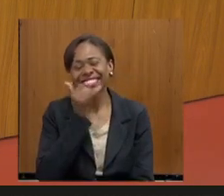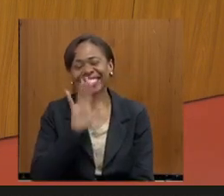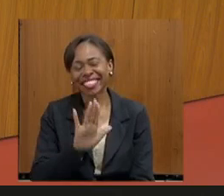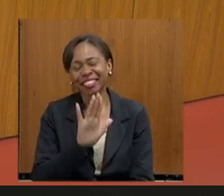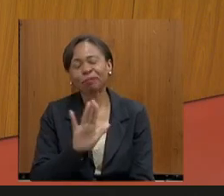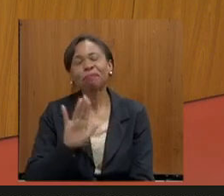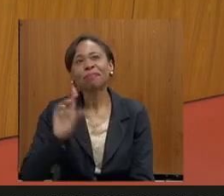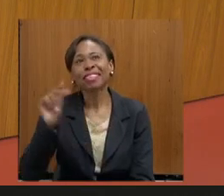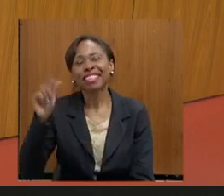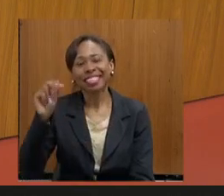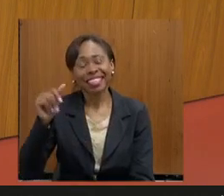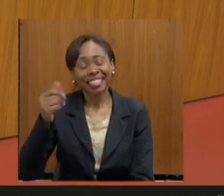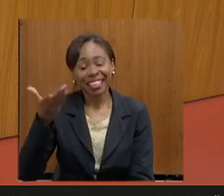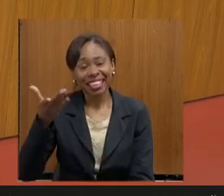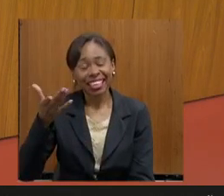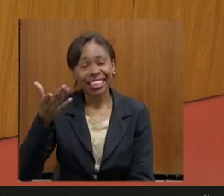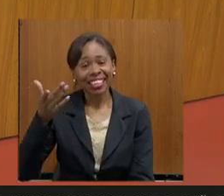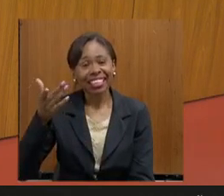mas